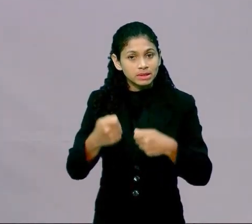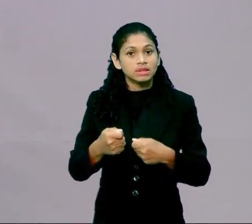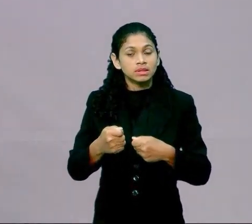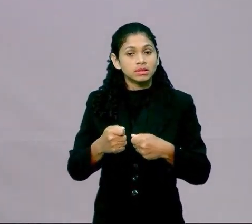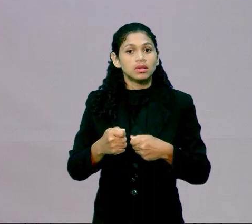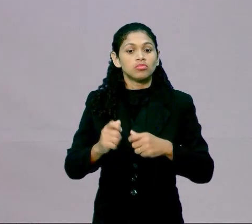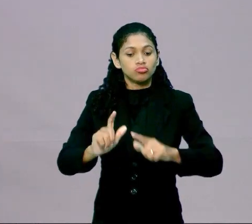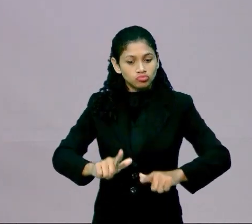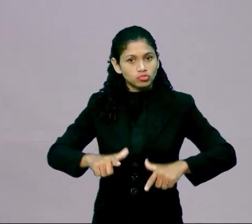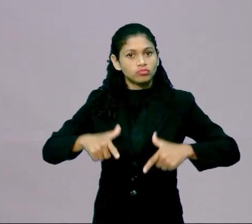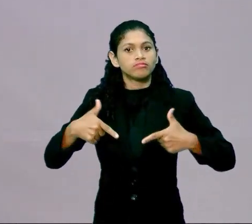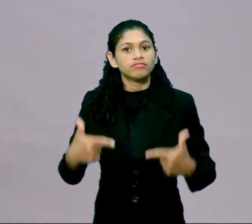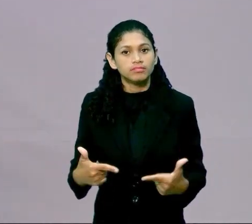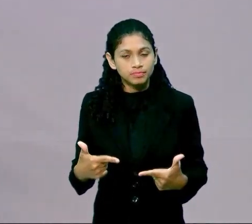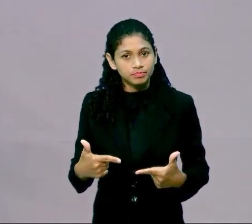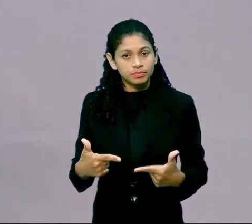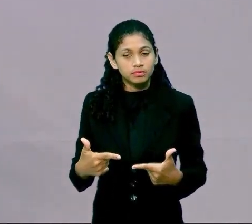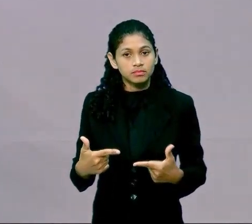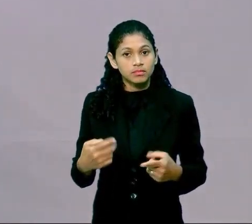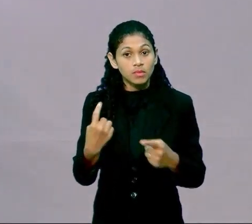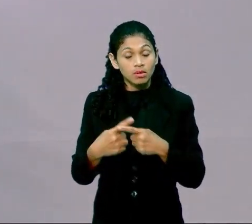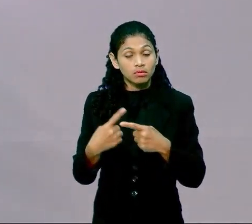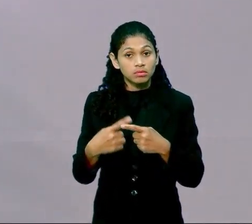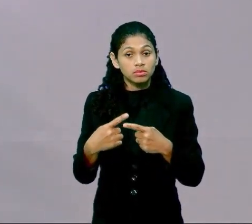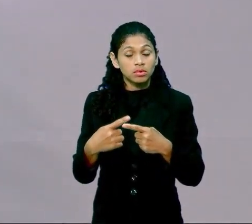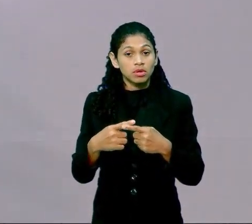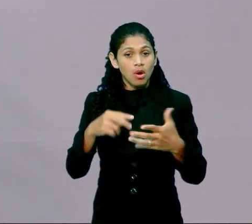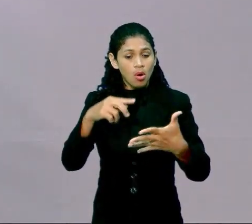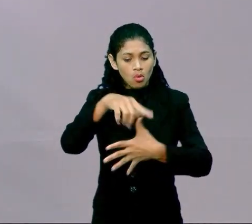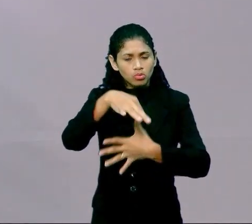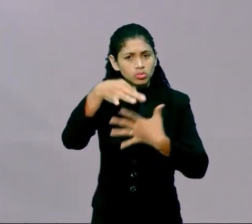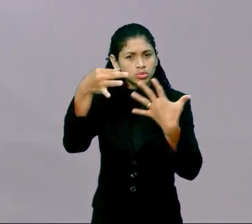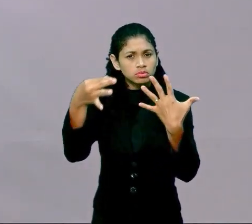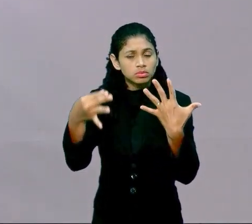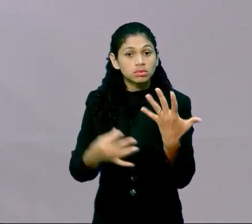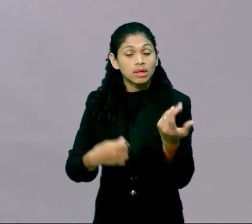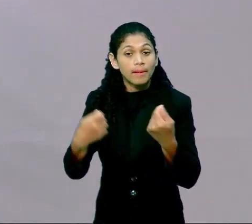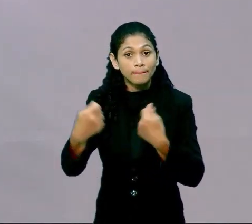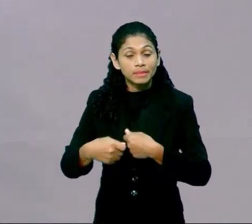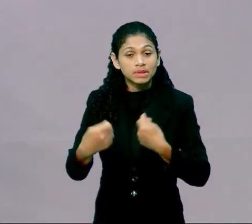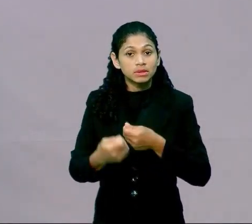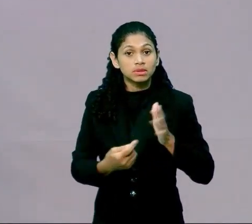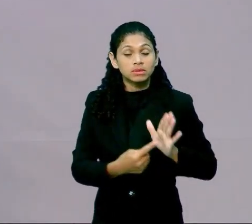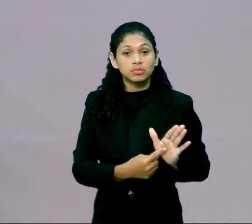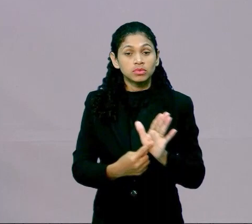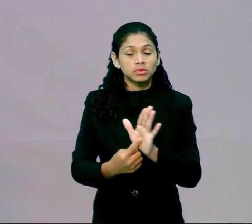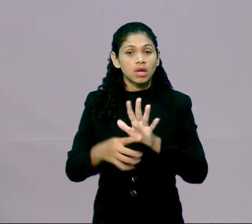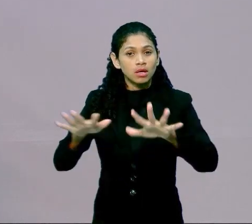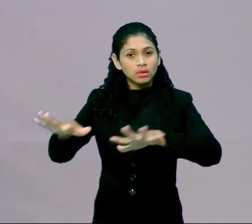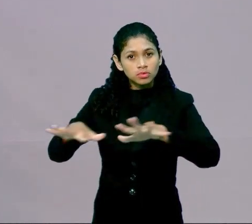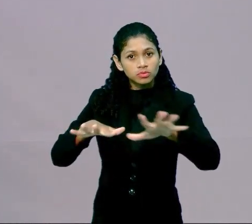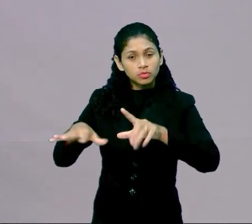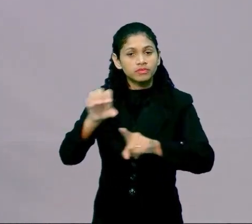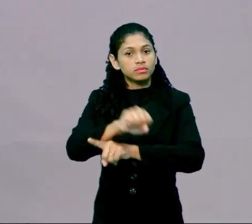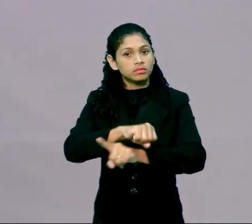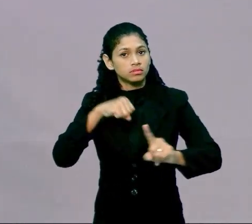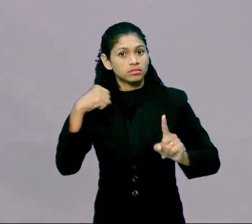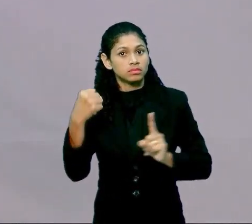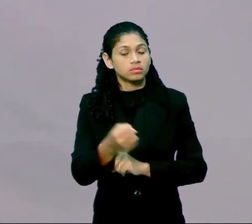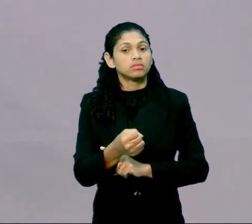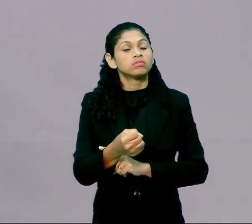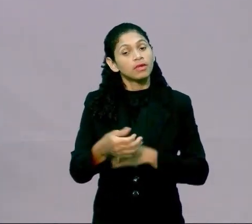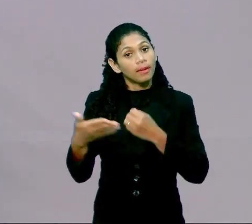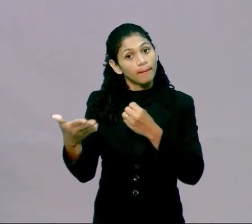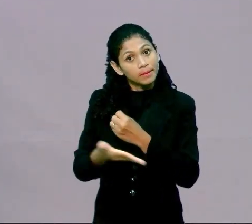essas ações, elas acabam sendo convertidas justamente na formação dos movimentos sociais, conforme